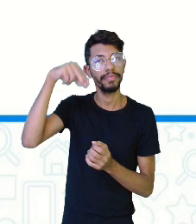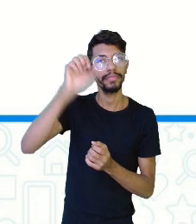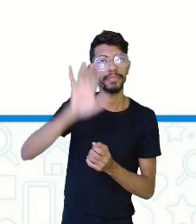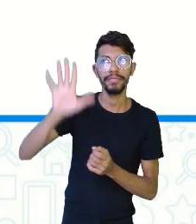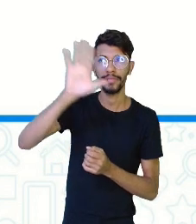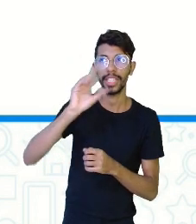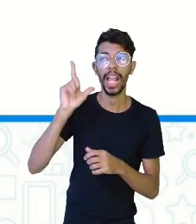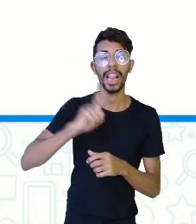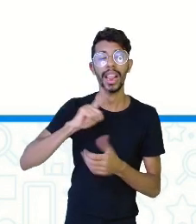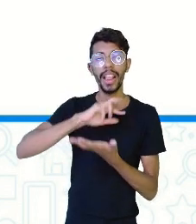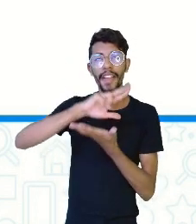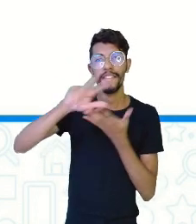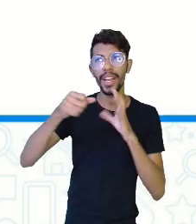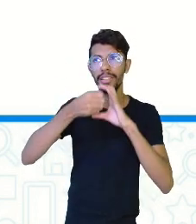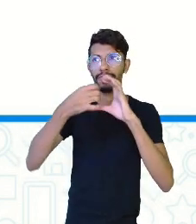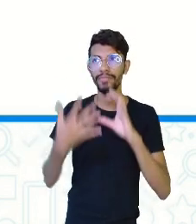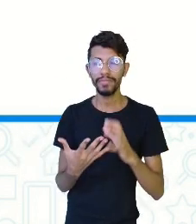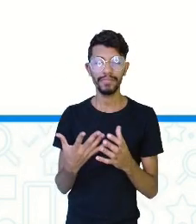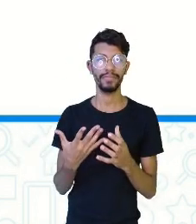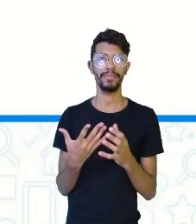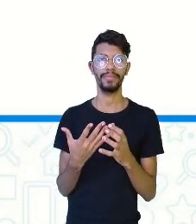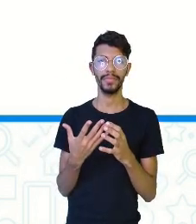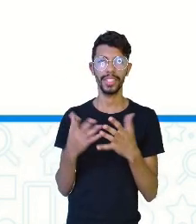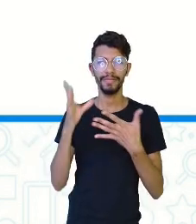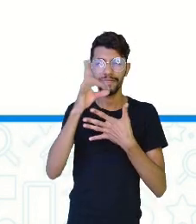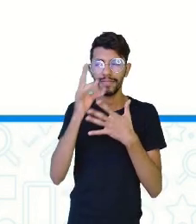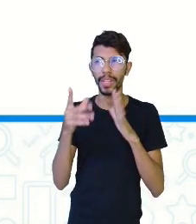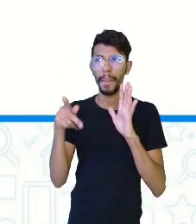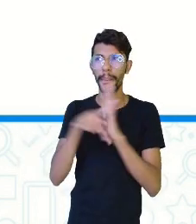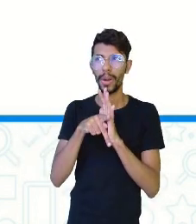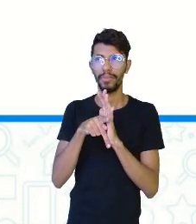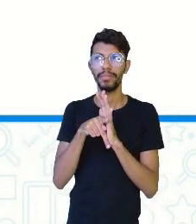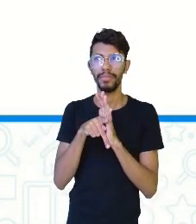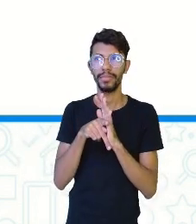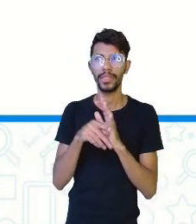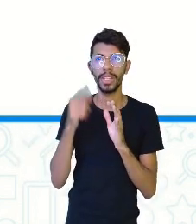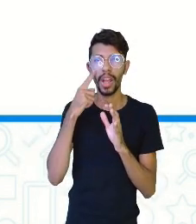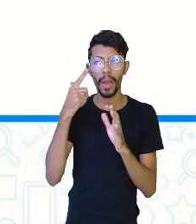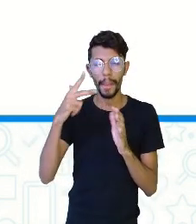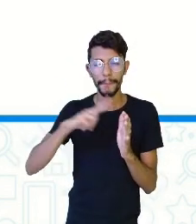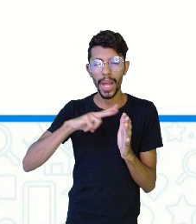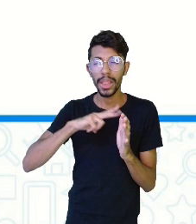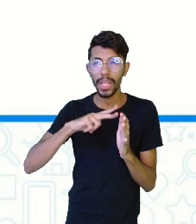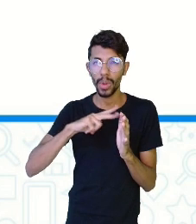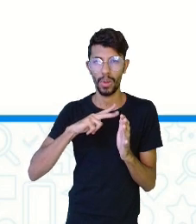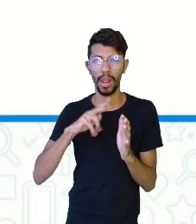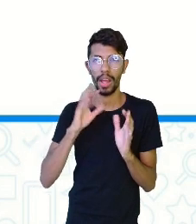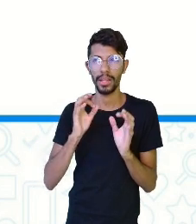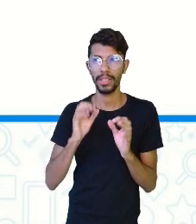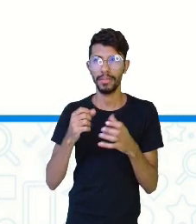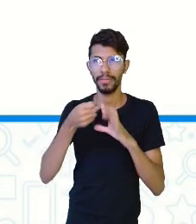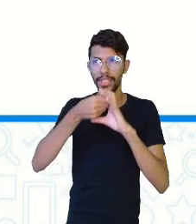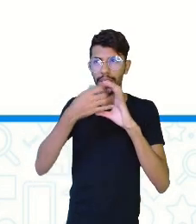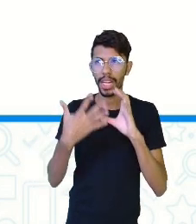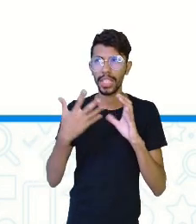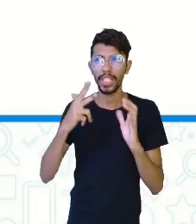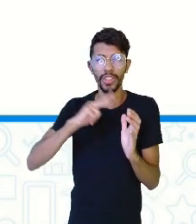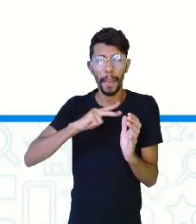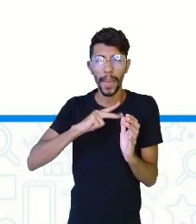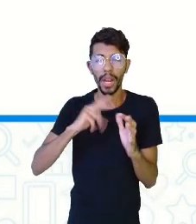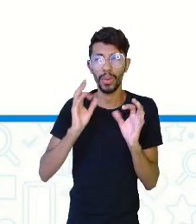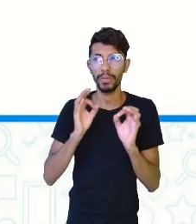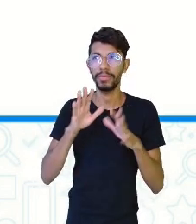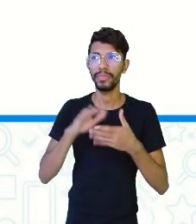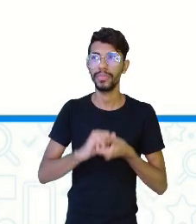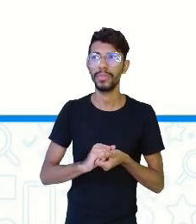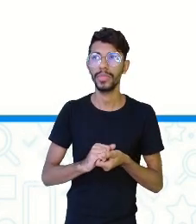tem várias características bem peculiares a ela. Peculiar quer dizer particular, é característico dela, tá certo?